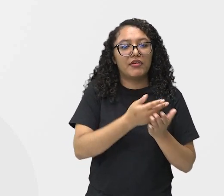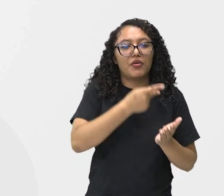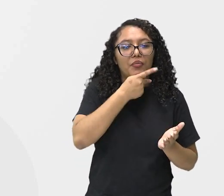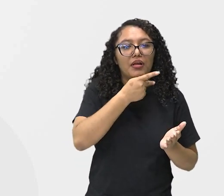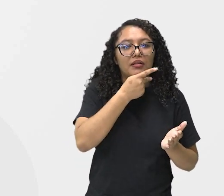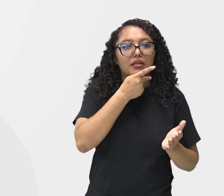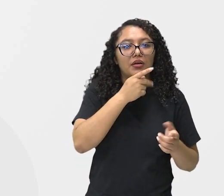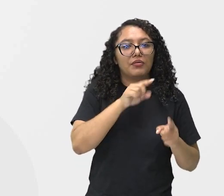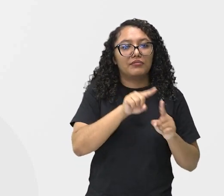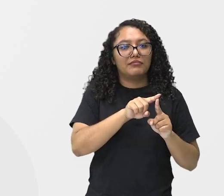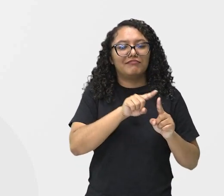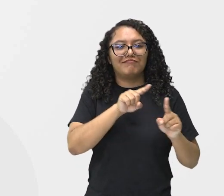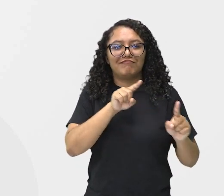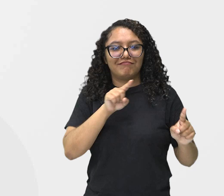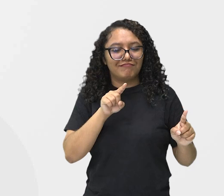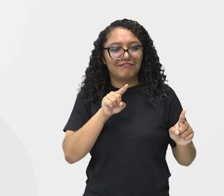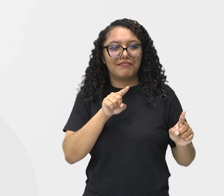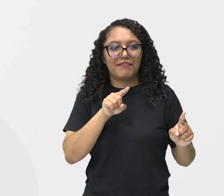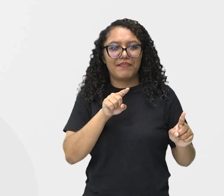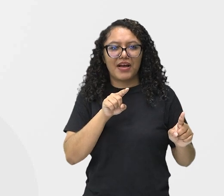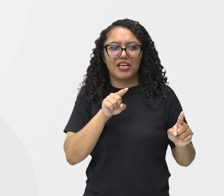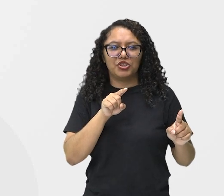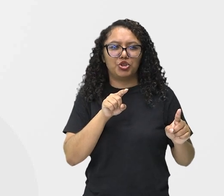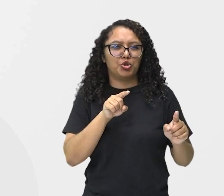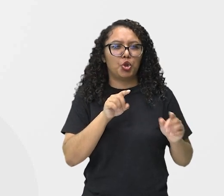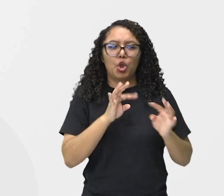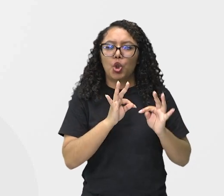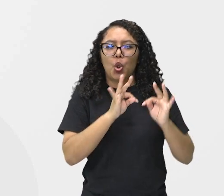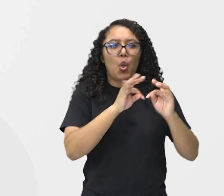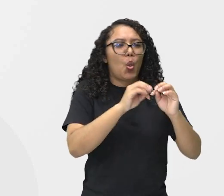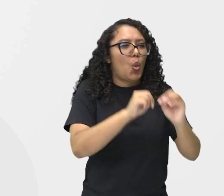Platão, mas não em todas